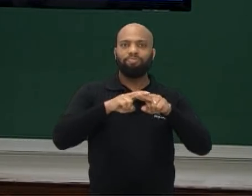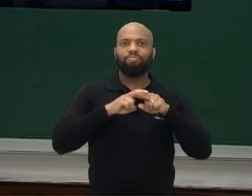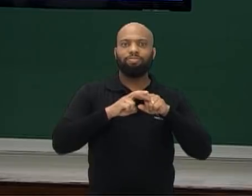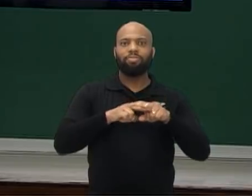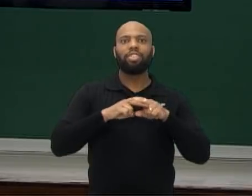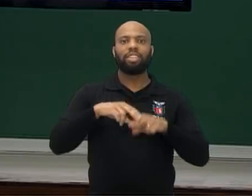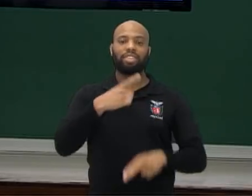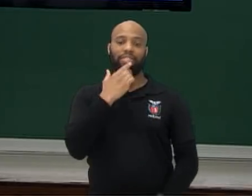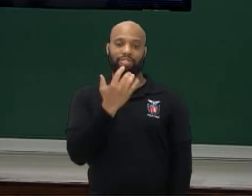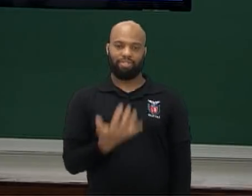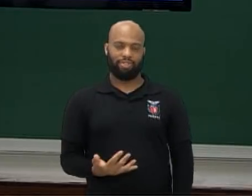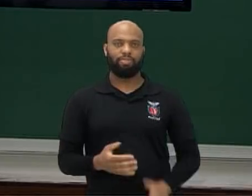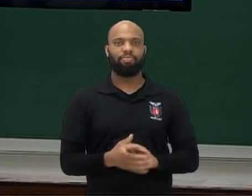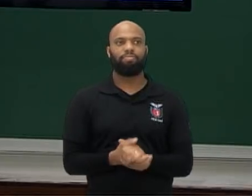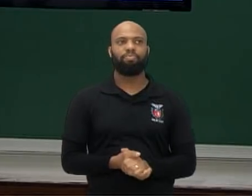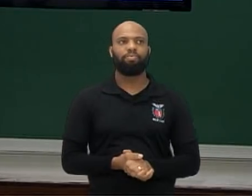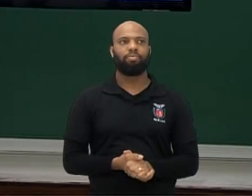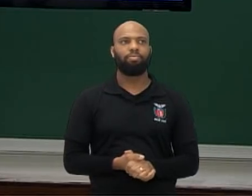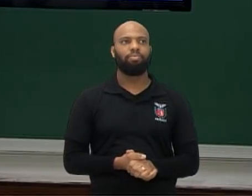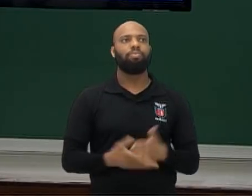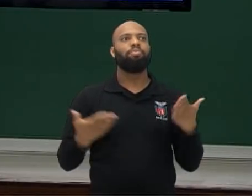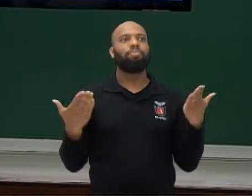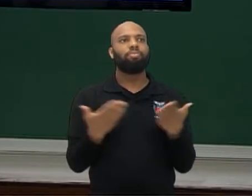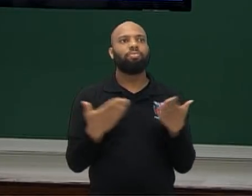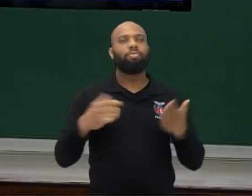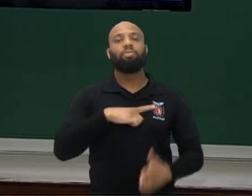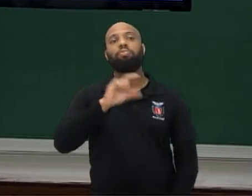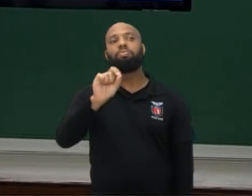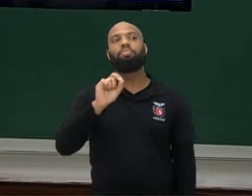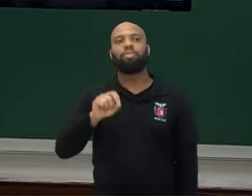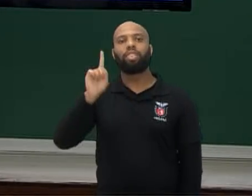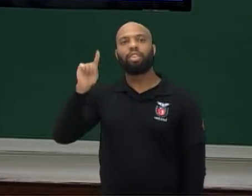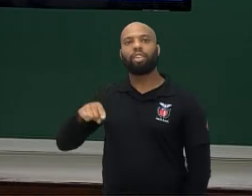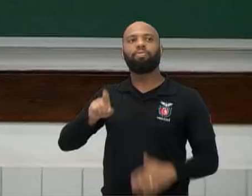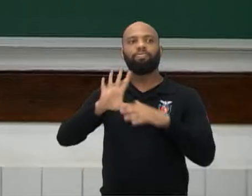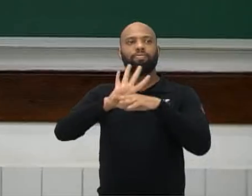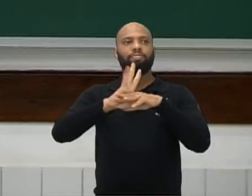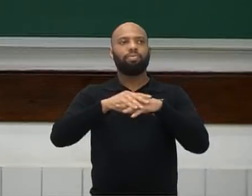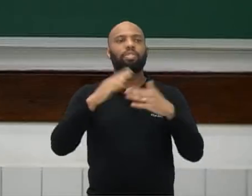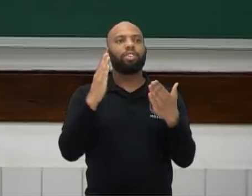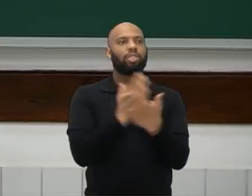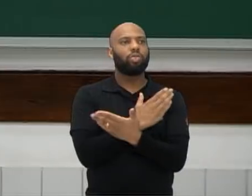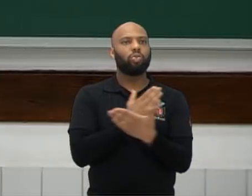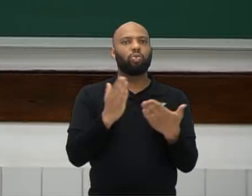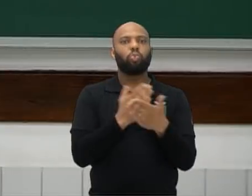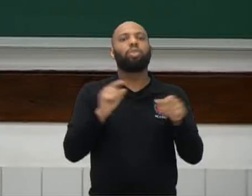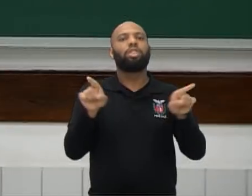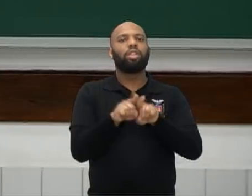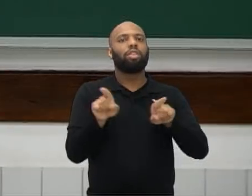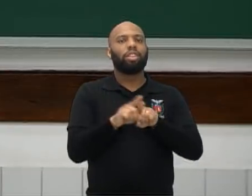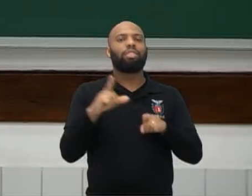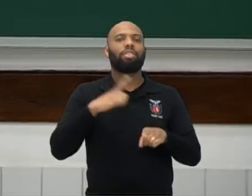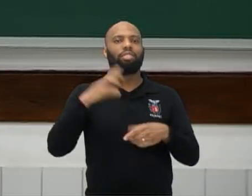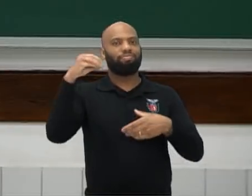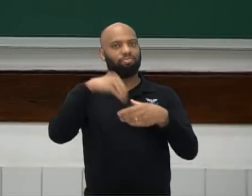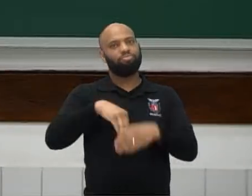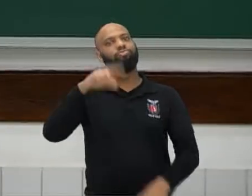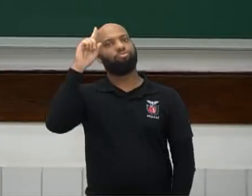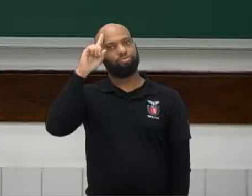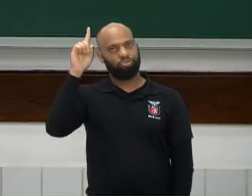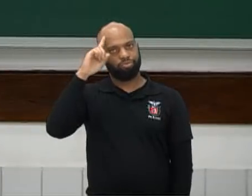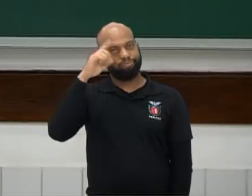transmitidas pelo sangue. Muito bem. Agora vamos falar de algumas doenças que também fazem parte do nosso dia a